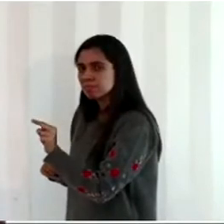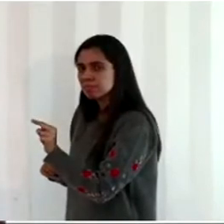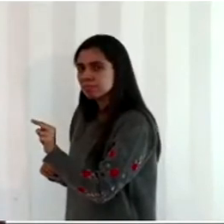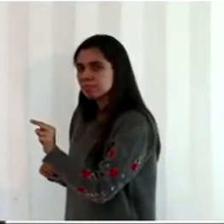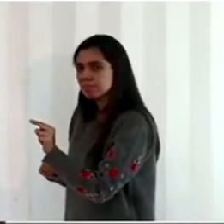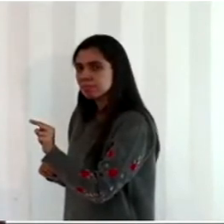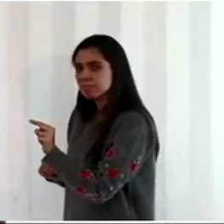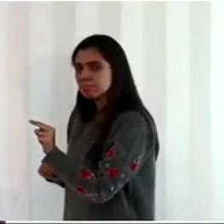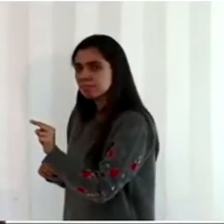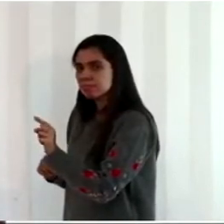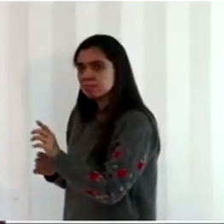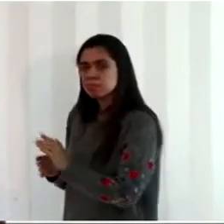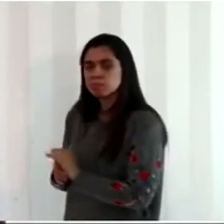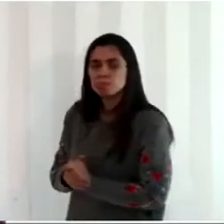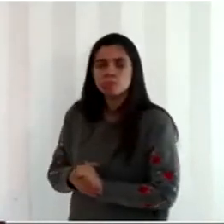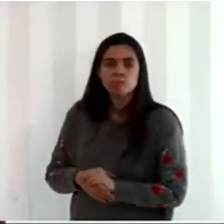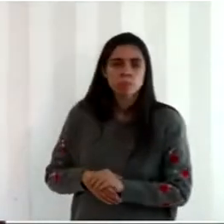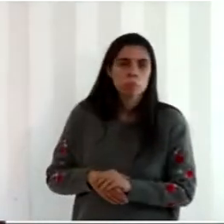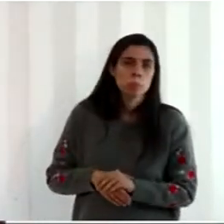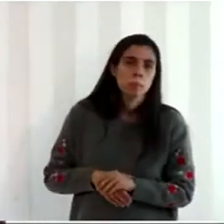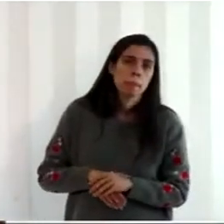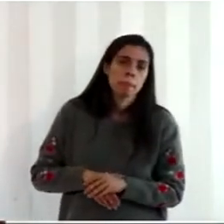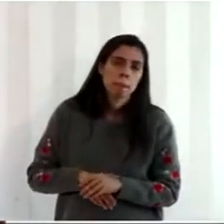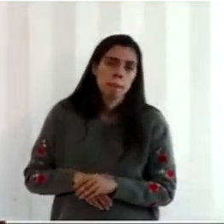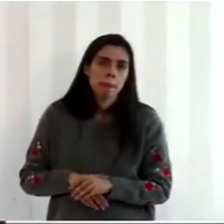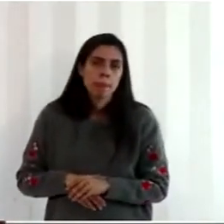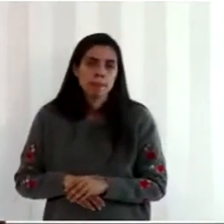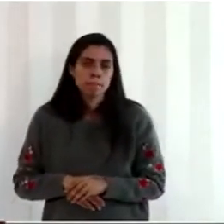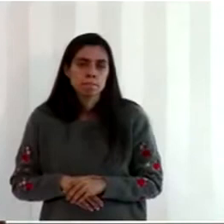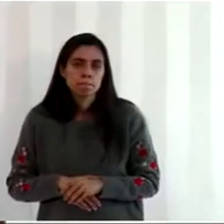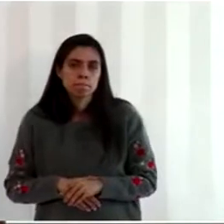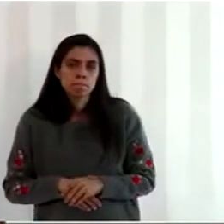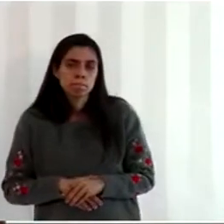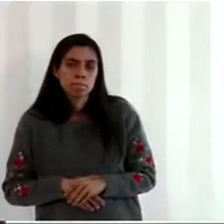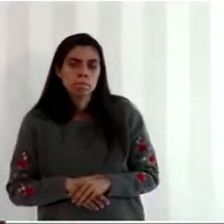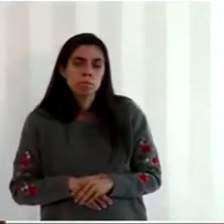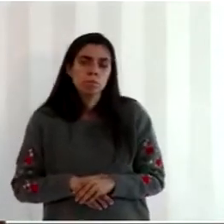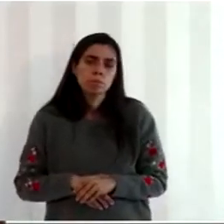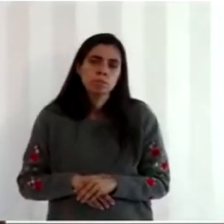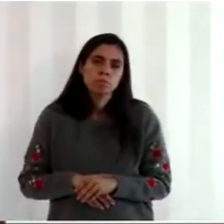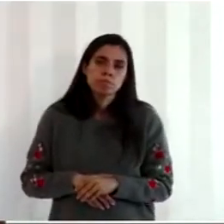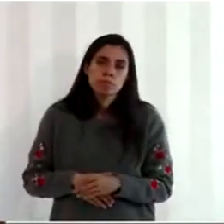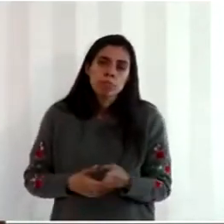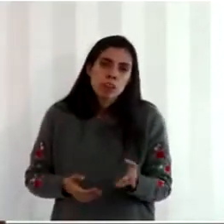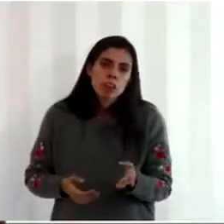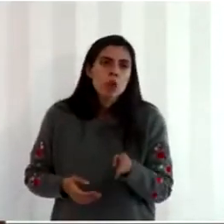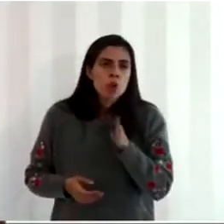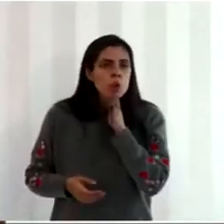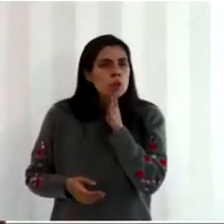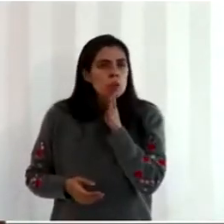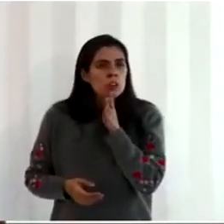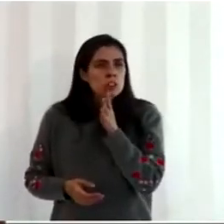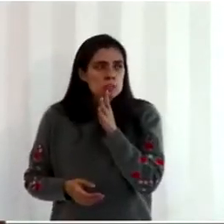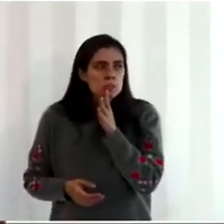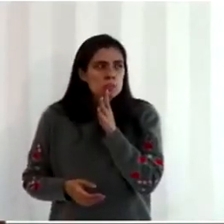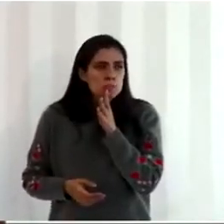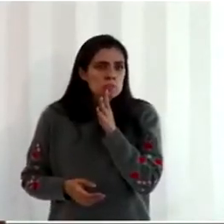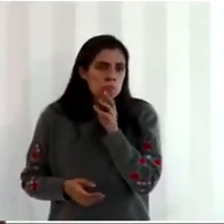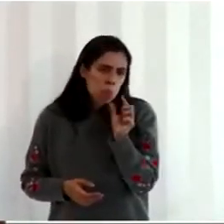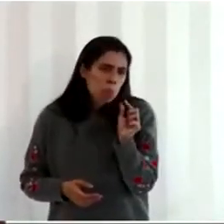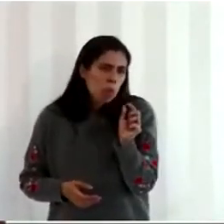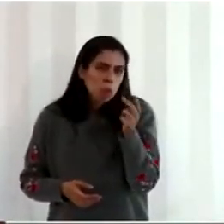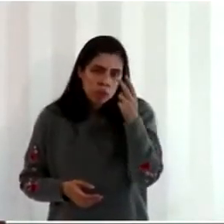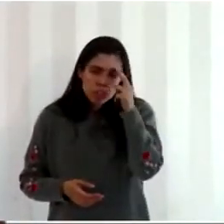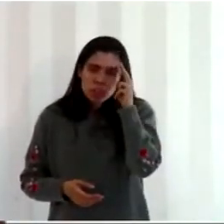esteja familiarizado com essa história. Eu reconheço que também, antes de me preparar, ler, estudar bastante, eu não estava tão familiarizado com esse ponto aqui